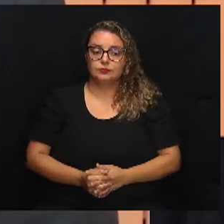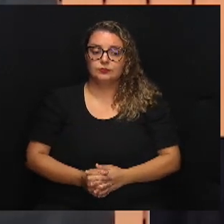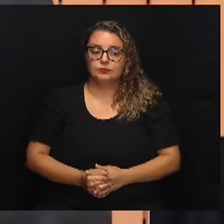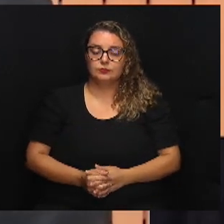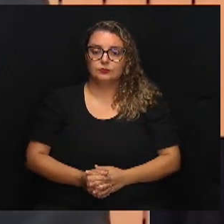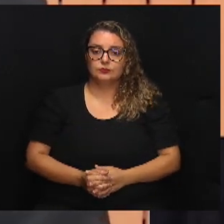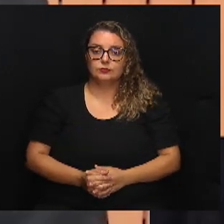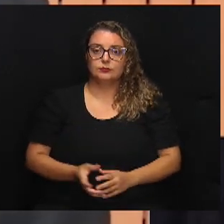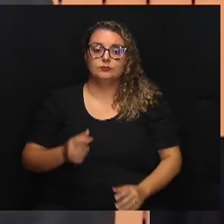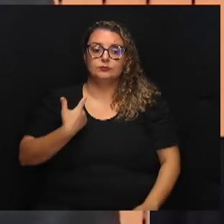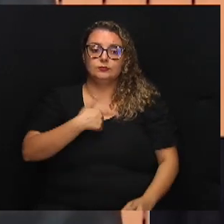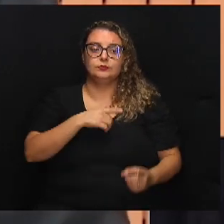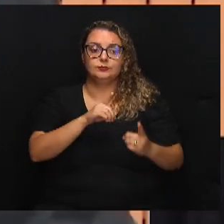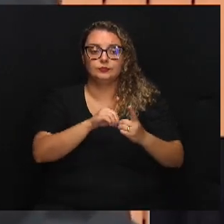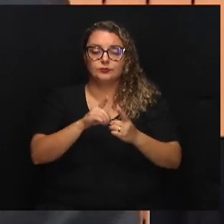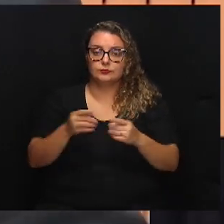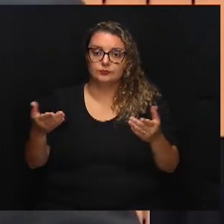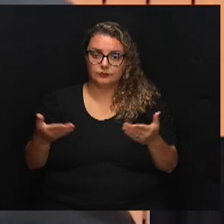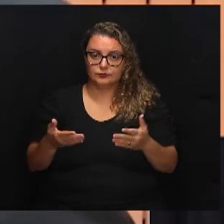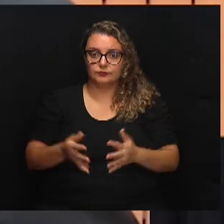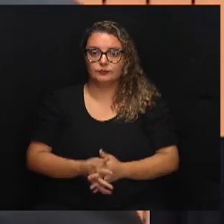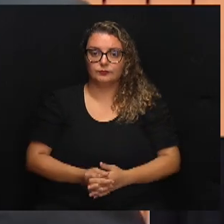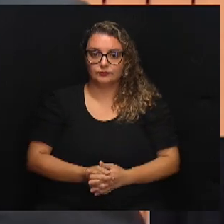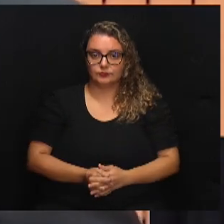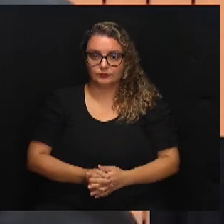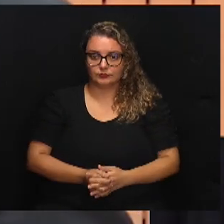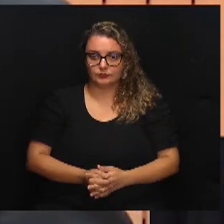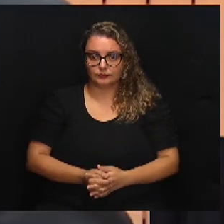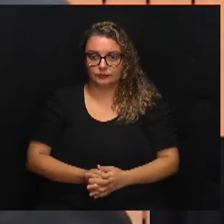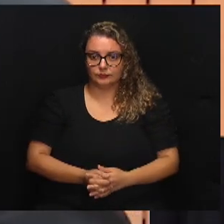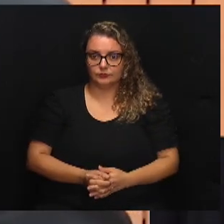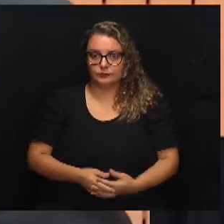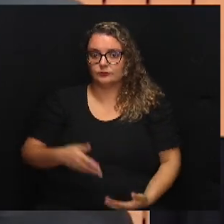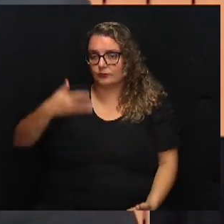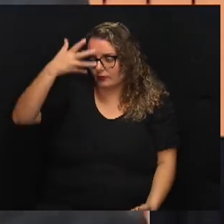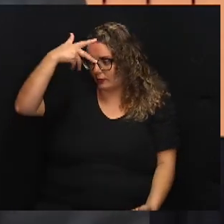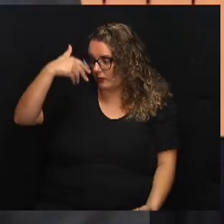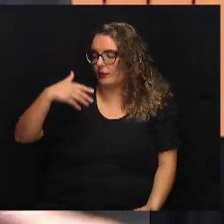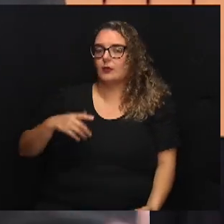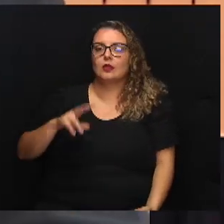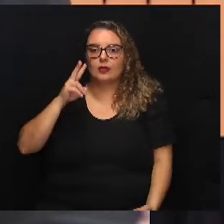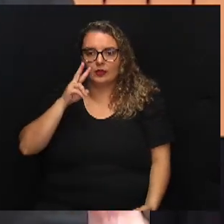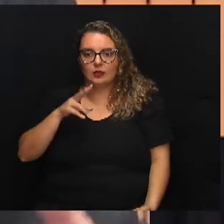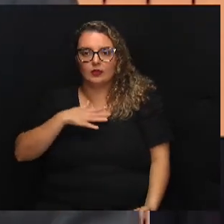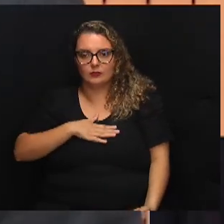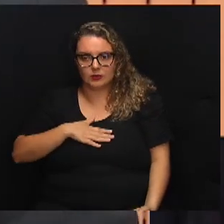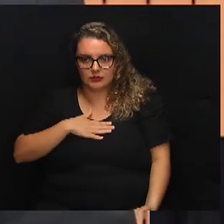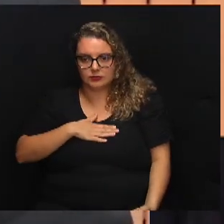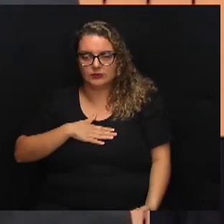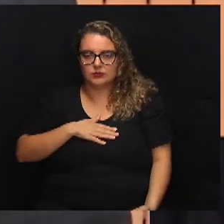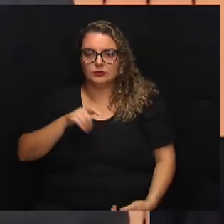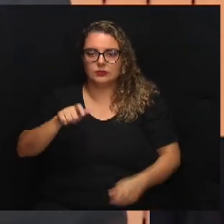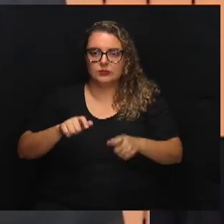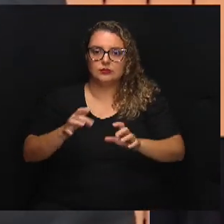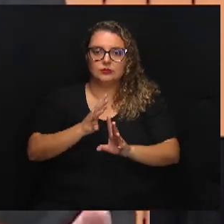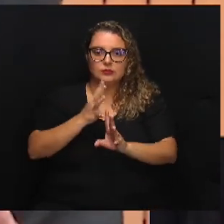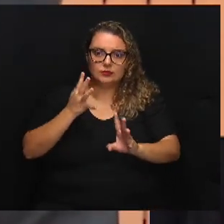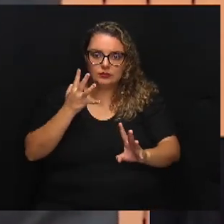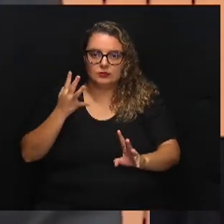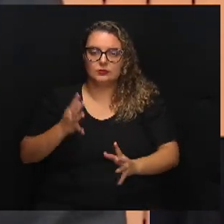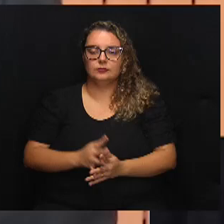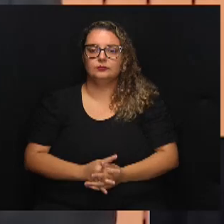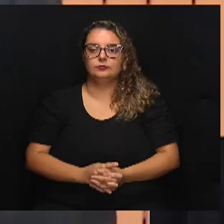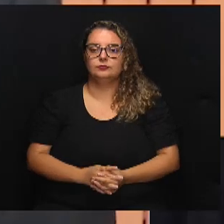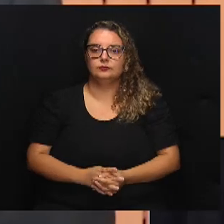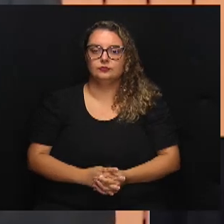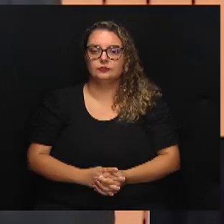está atendendo hoje, o Rodrigo teve a satisfação de ver as pessoas lá na fila. Hoje está